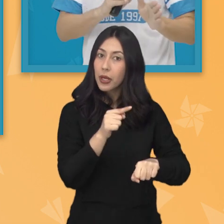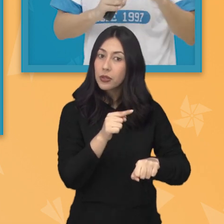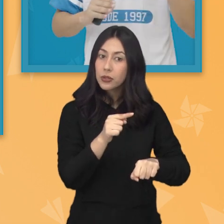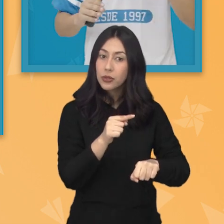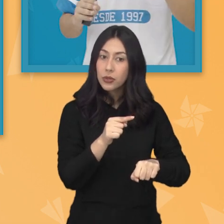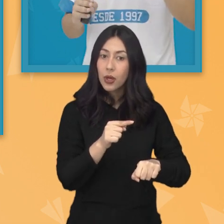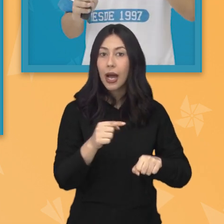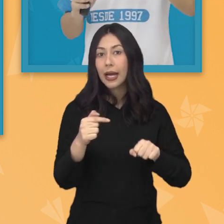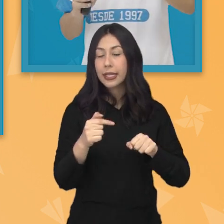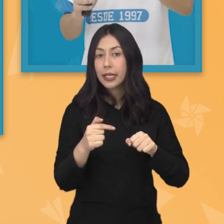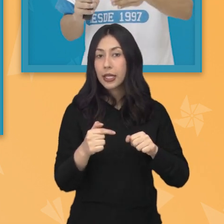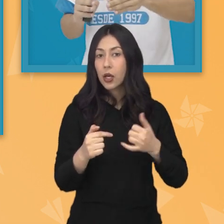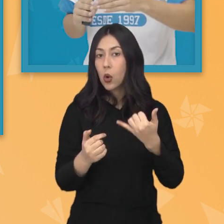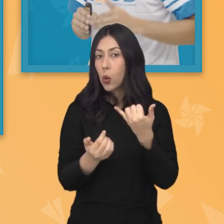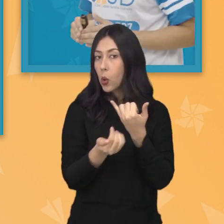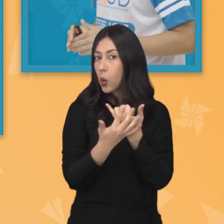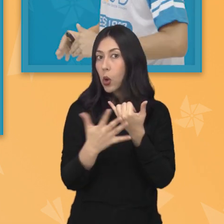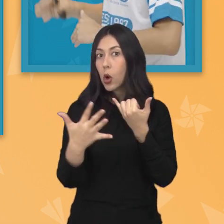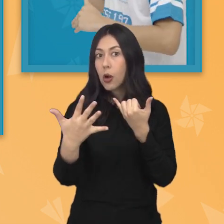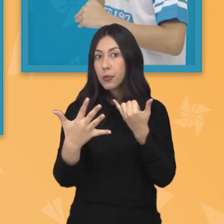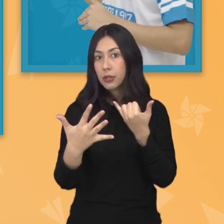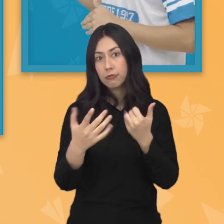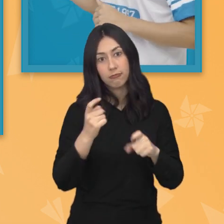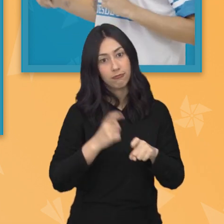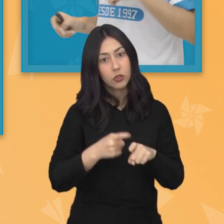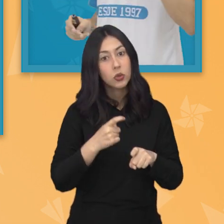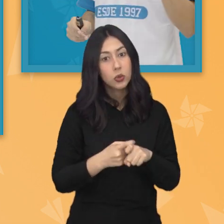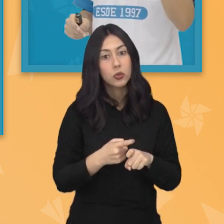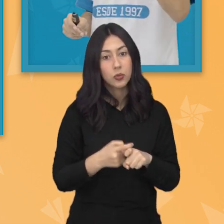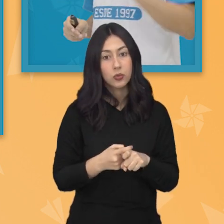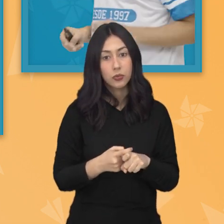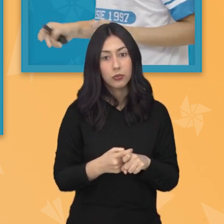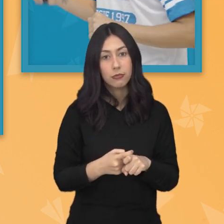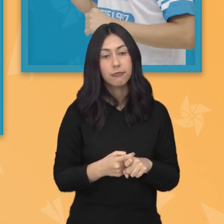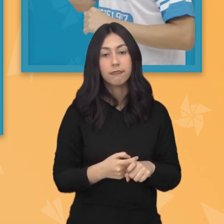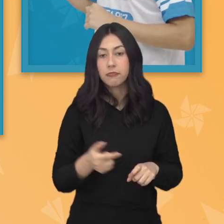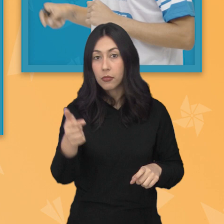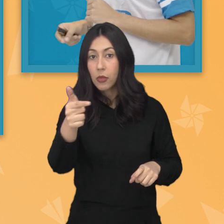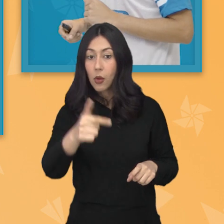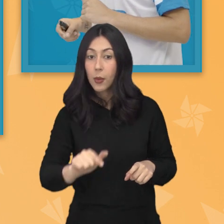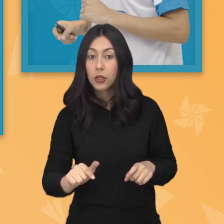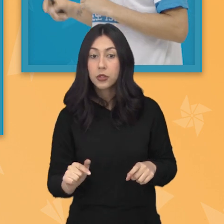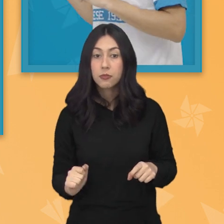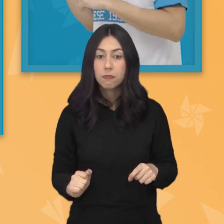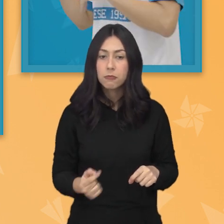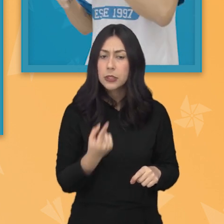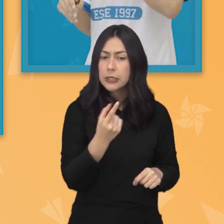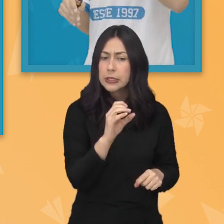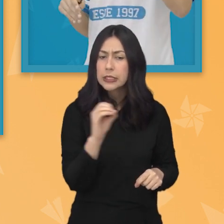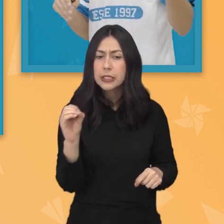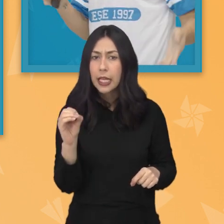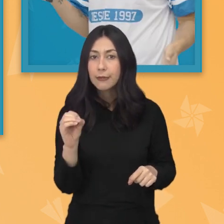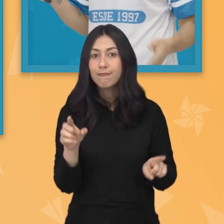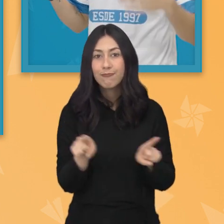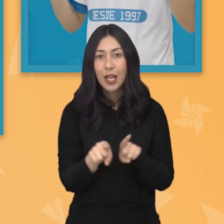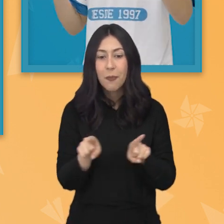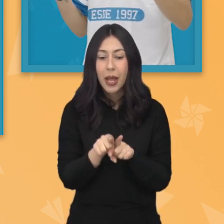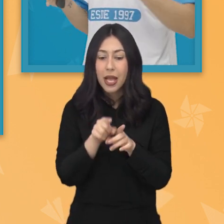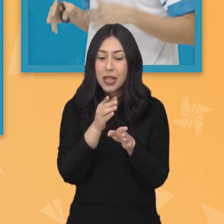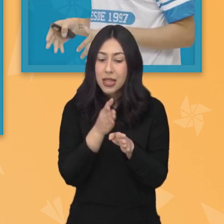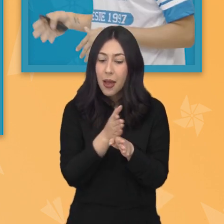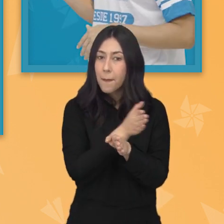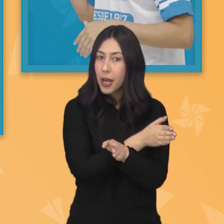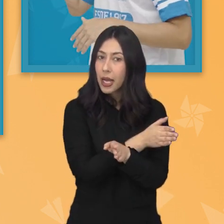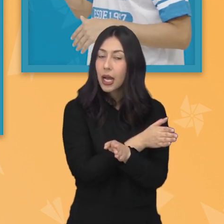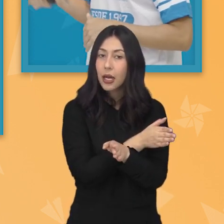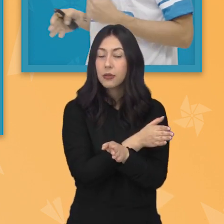está em estado sólido, me desculpe. Próxima temperatura, 100 graus Celsius, ainda está muito distante do seu ponto